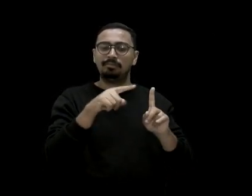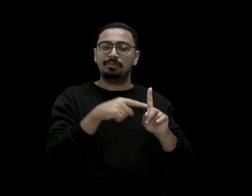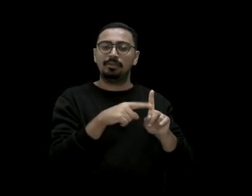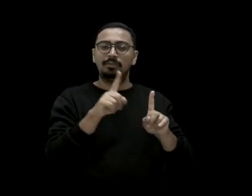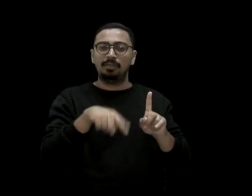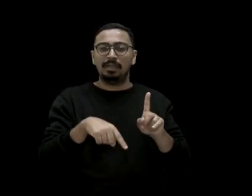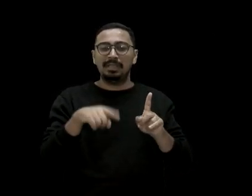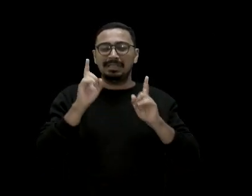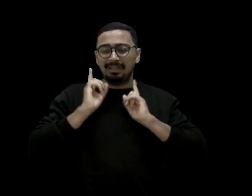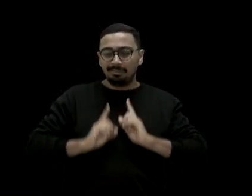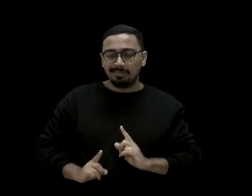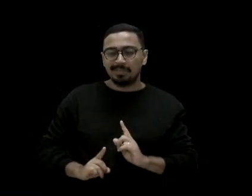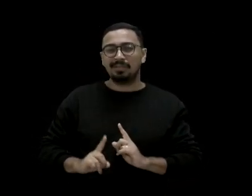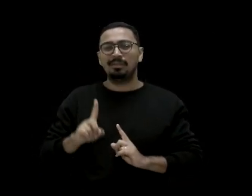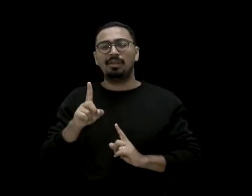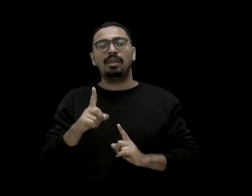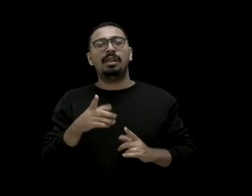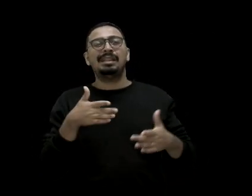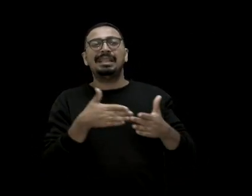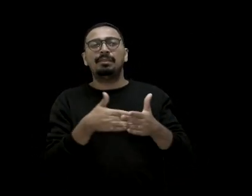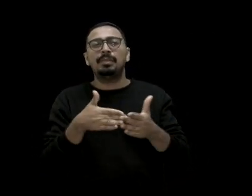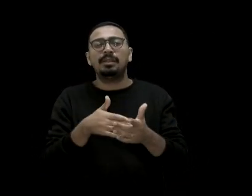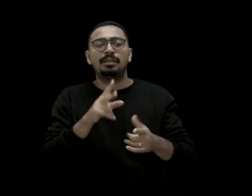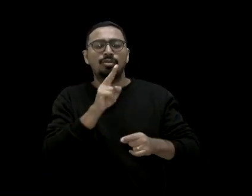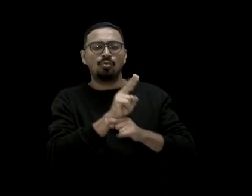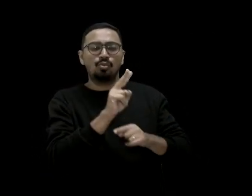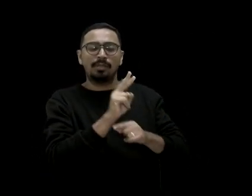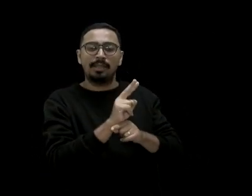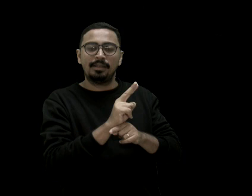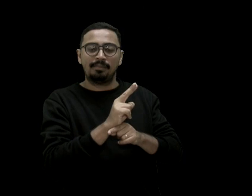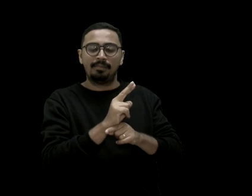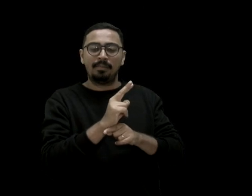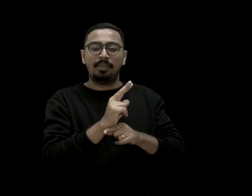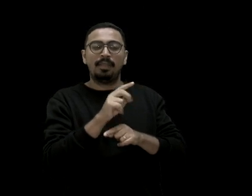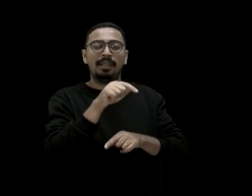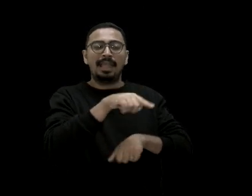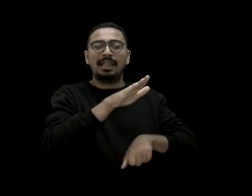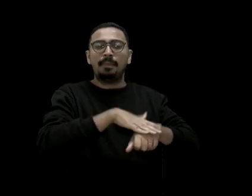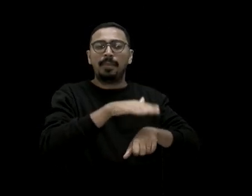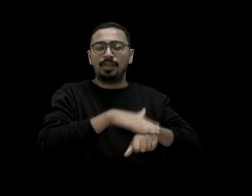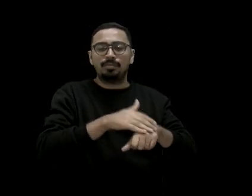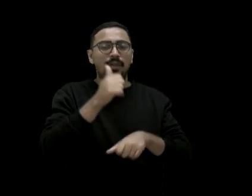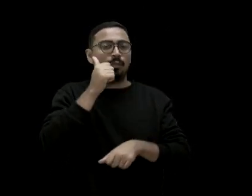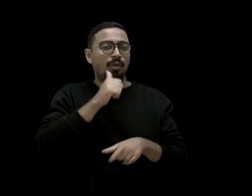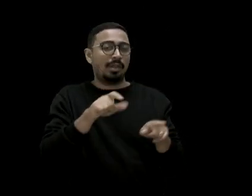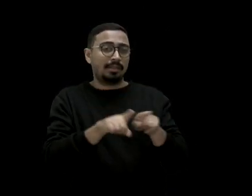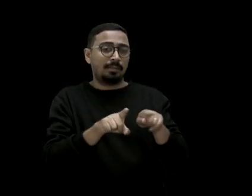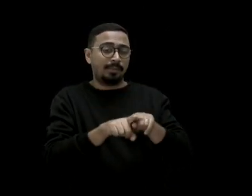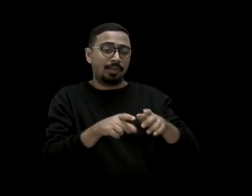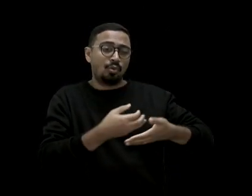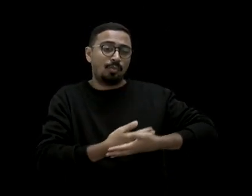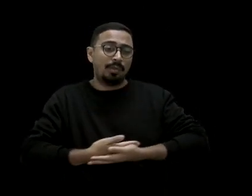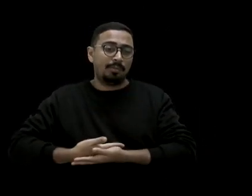na capacidade materna de cuidar de si mesma e do lactente. Aumenta o risco de